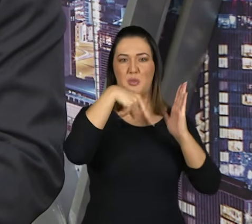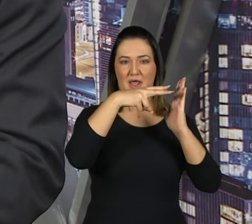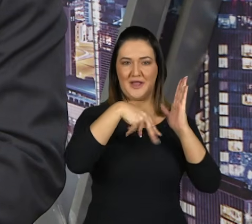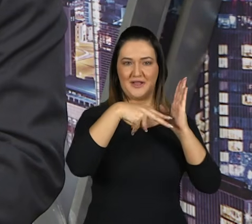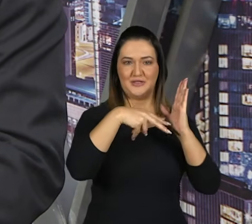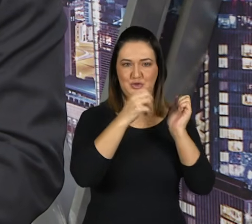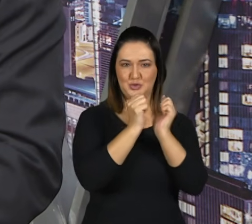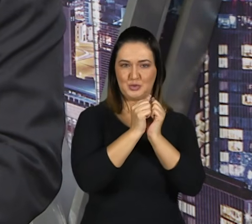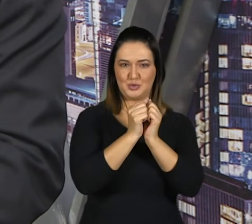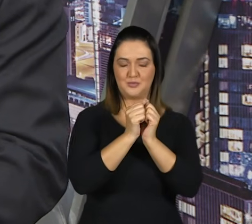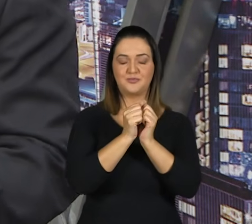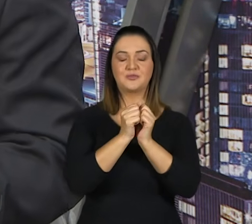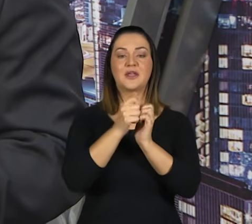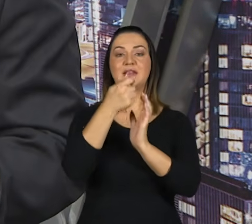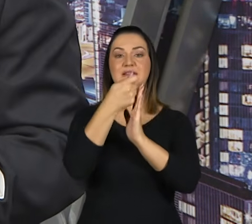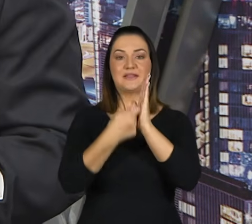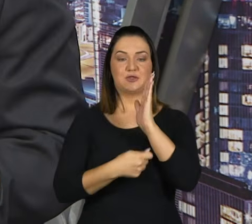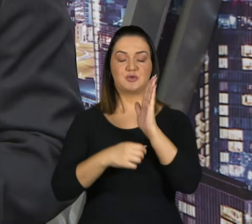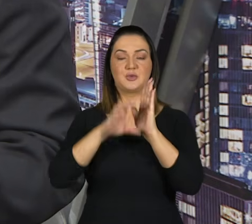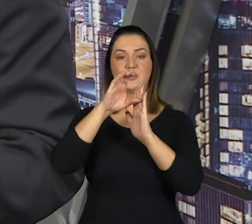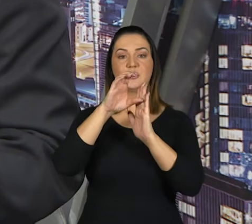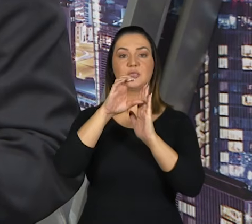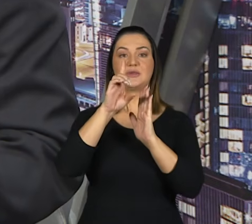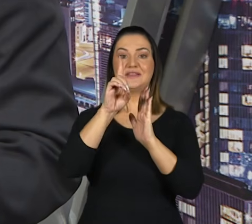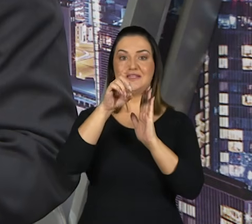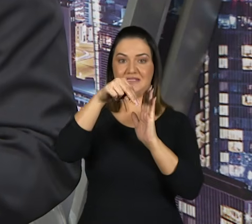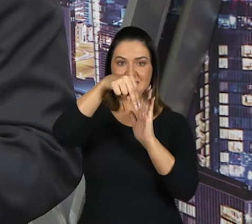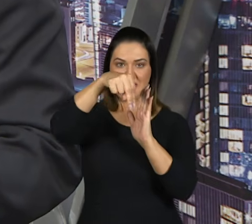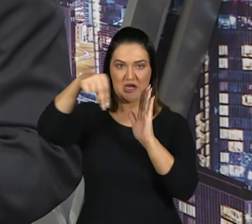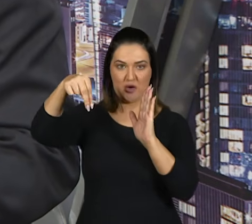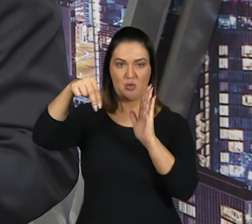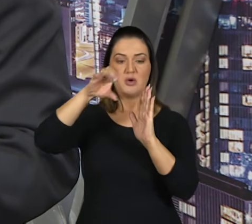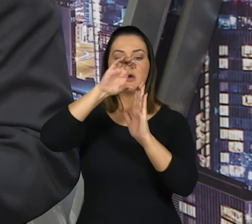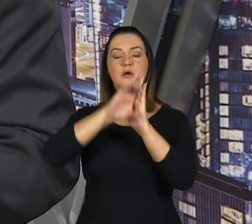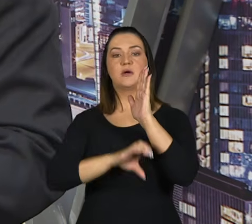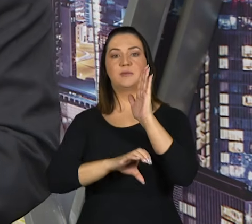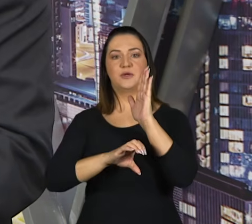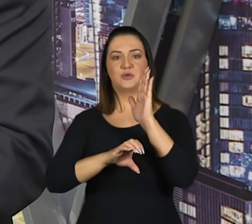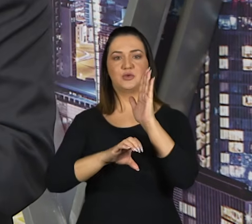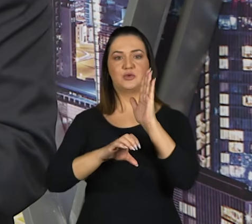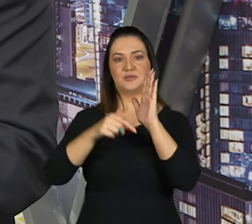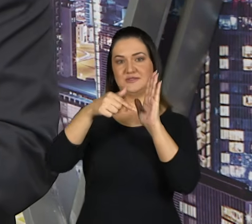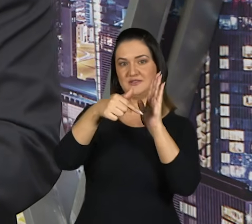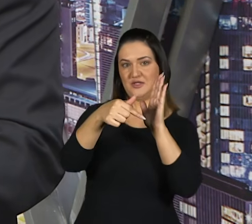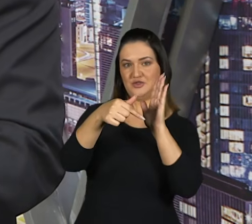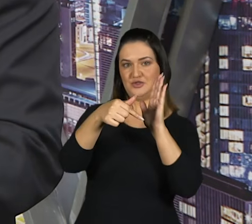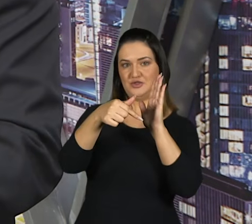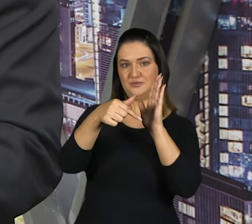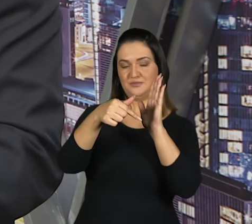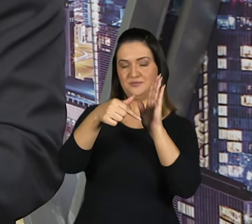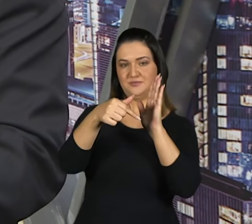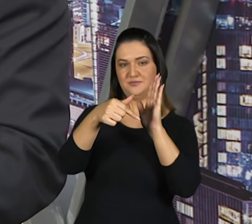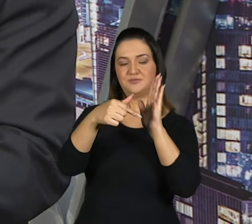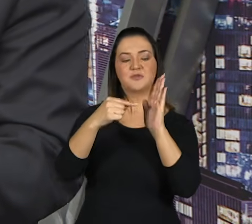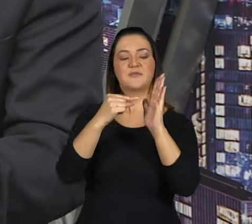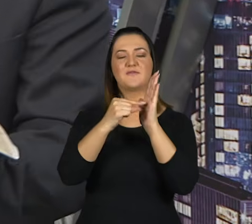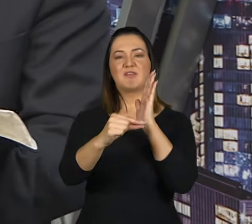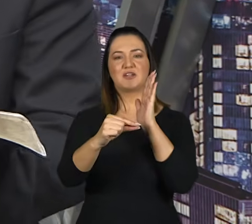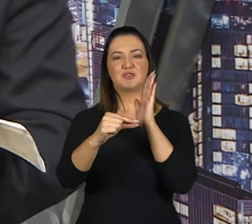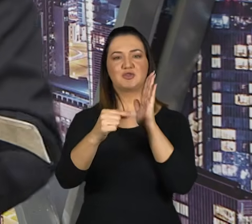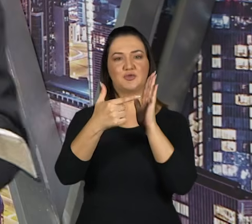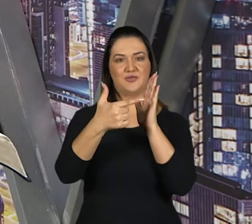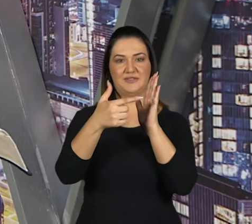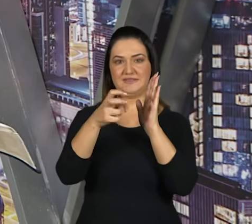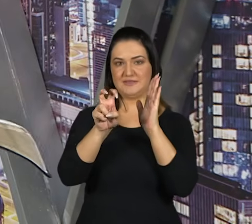Daniel. Vamos comigo para o livro do profeta Daniel. Daniel, no capítulo de número 7, olha só, e